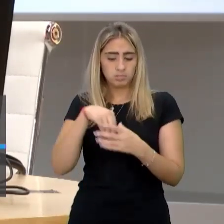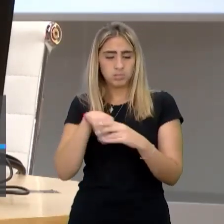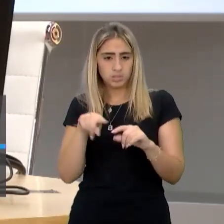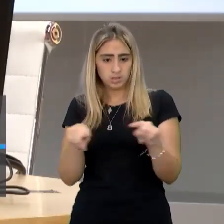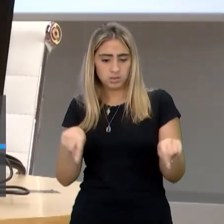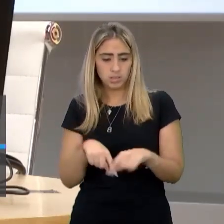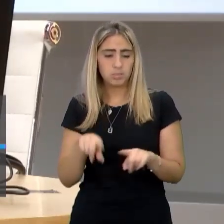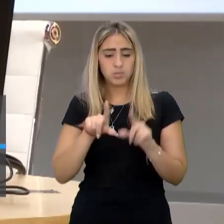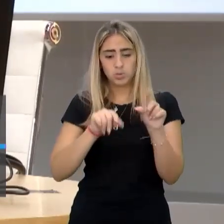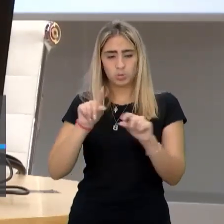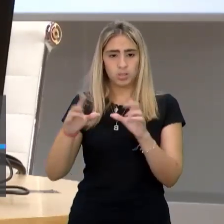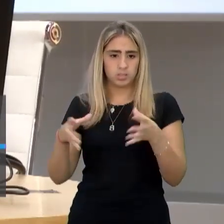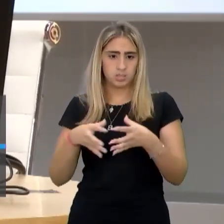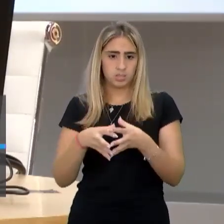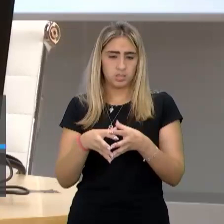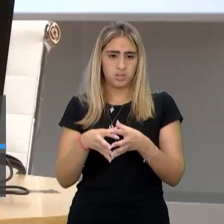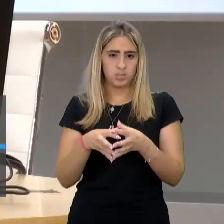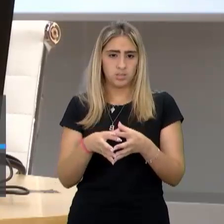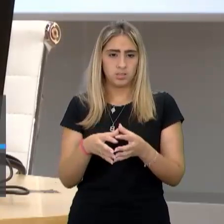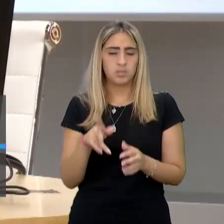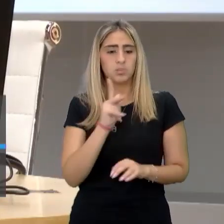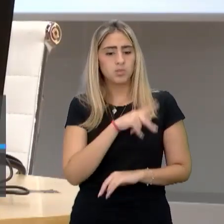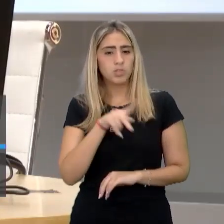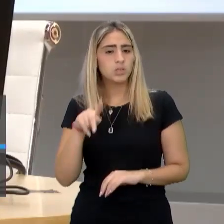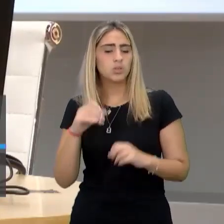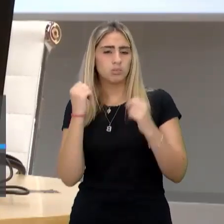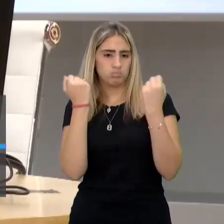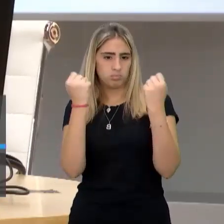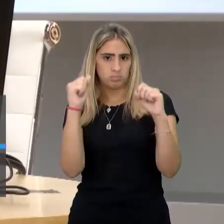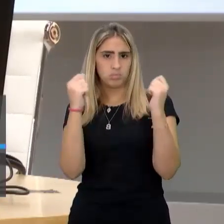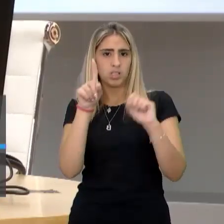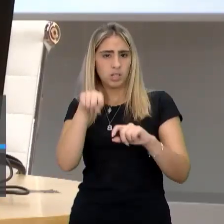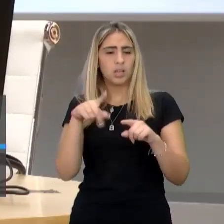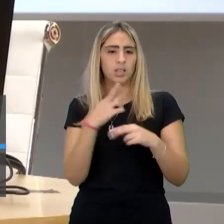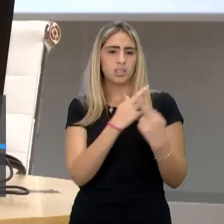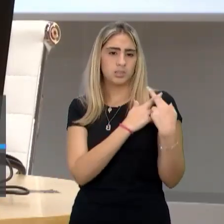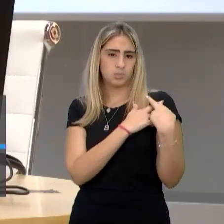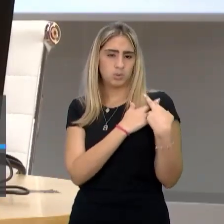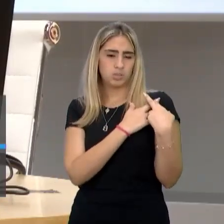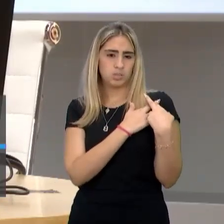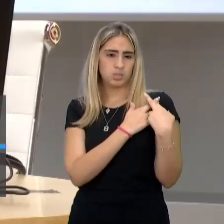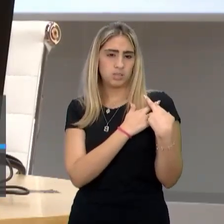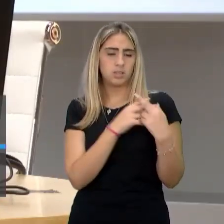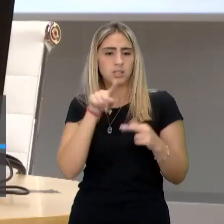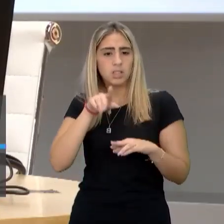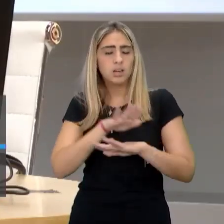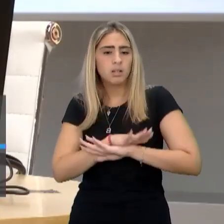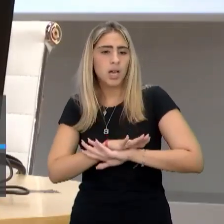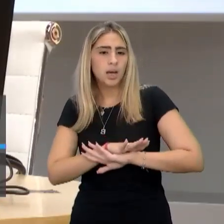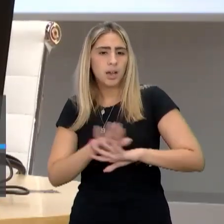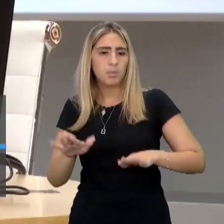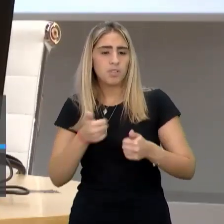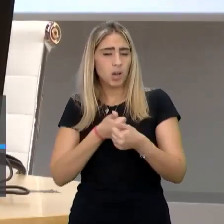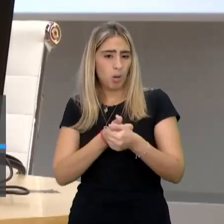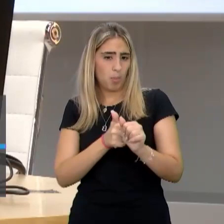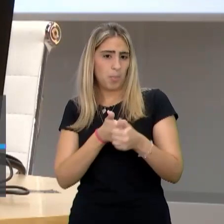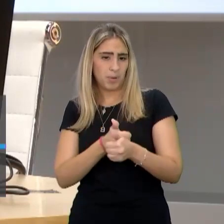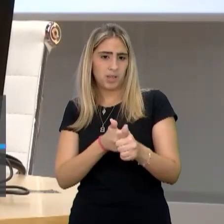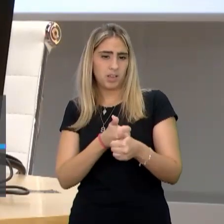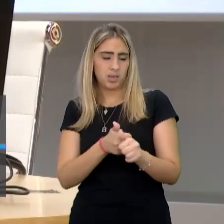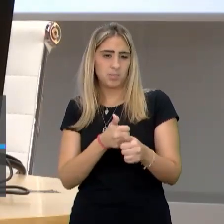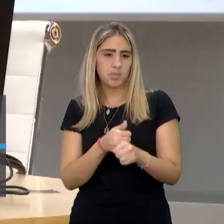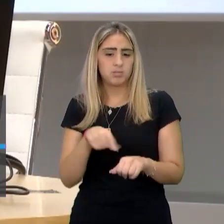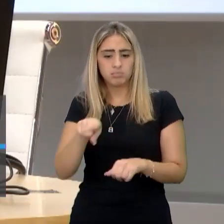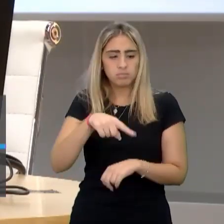para escolher as equipes, o professor de educação física que estava responsável, né, ele acaba acompanhando, né,